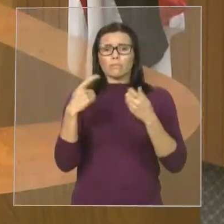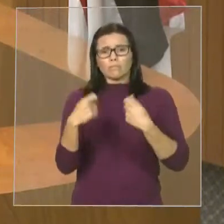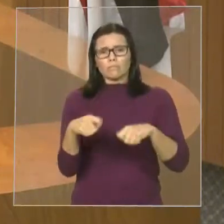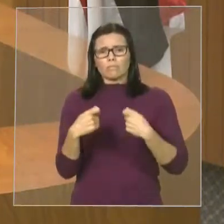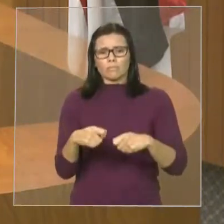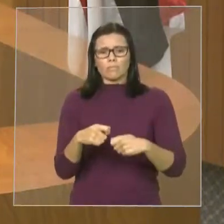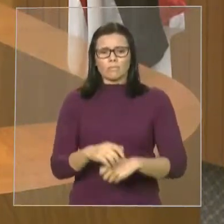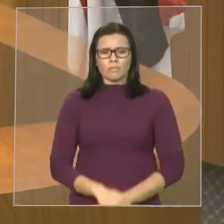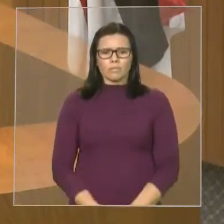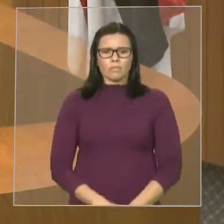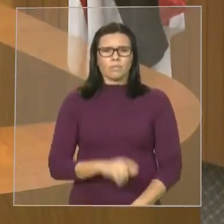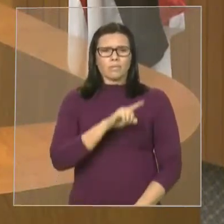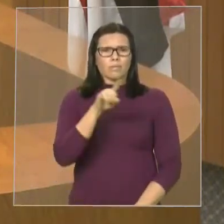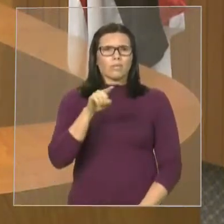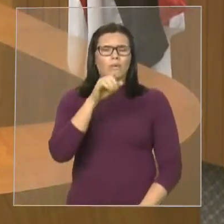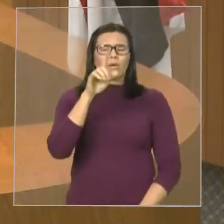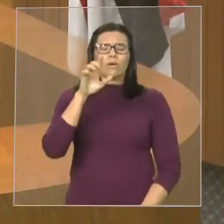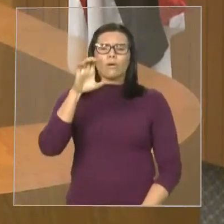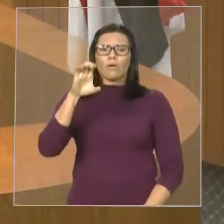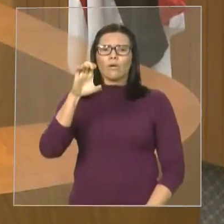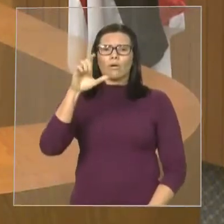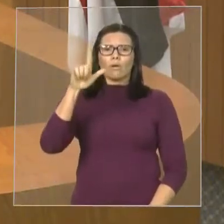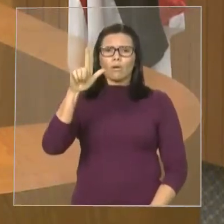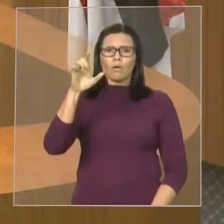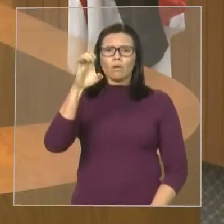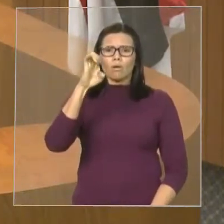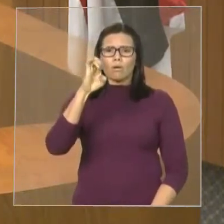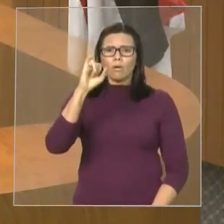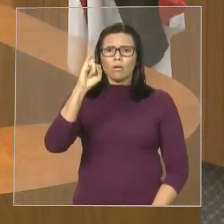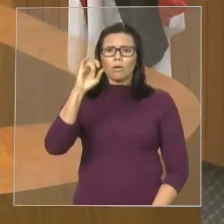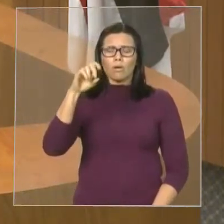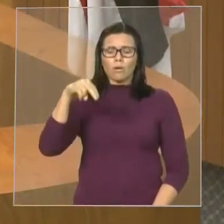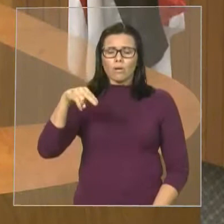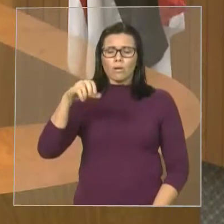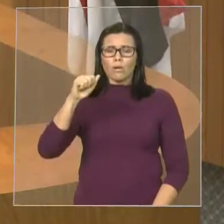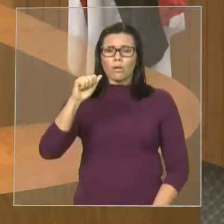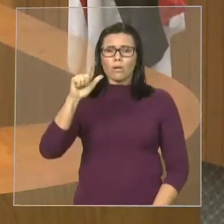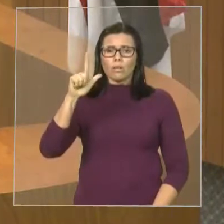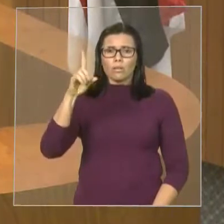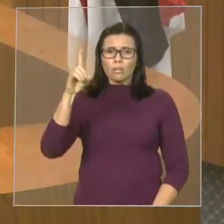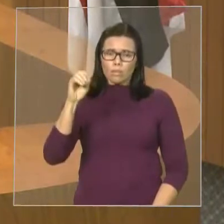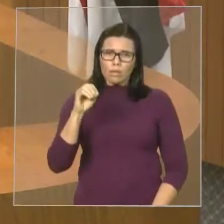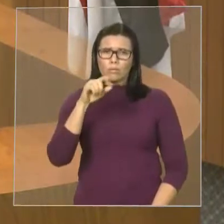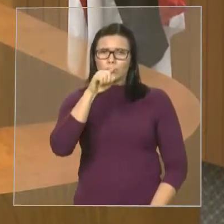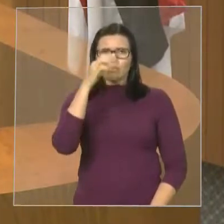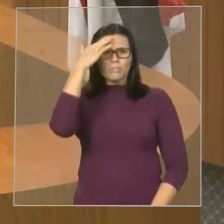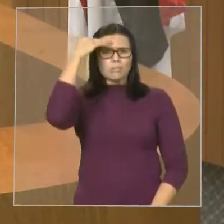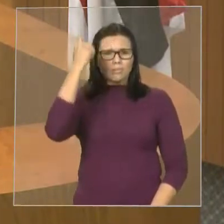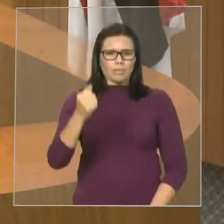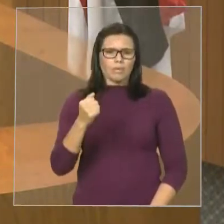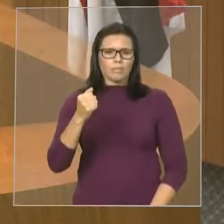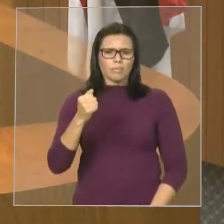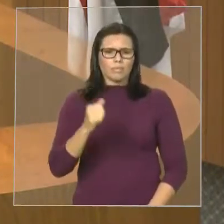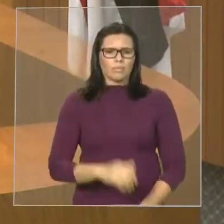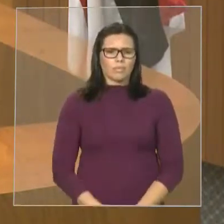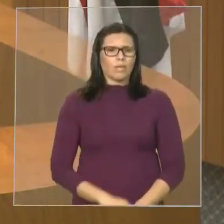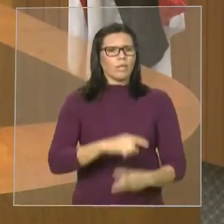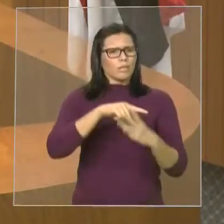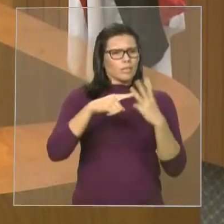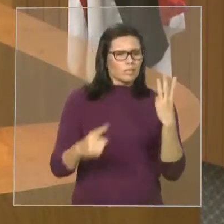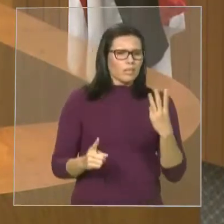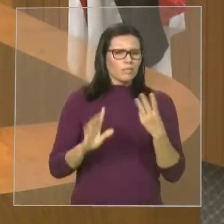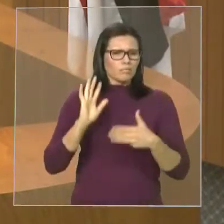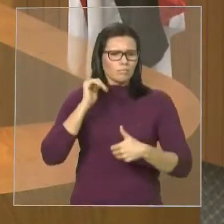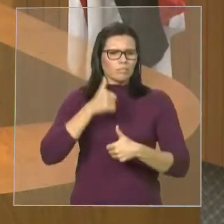a realidade que é essa lista tríplice. Tiveram situações de sindicatos indicar 3 membros que não foram aceitos